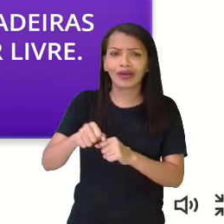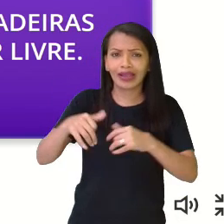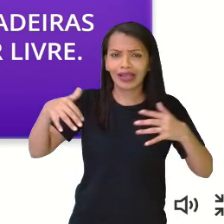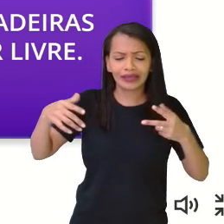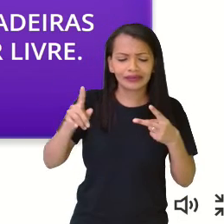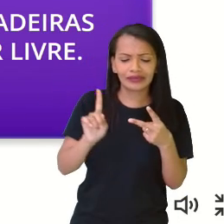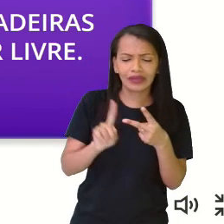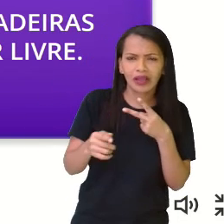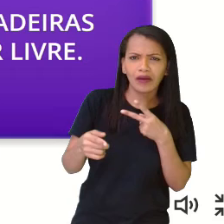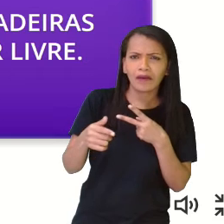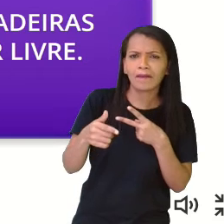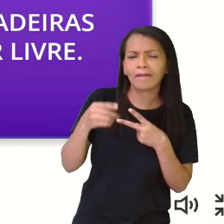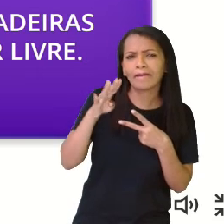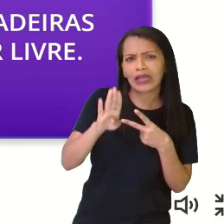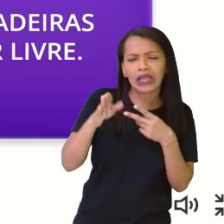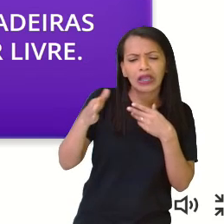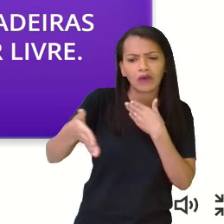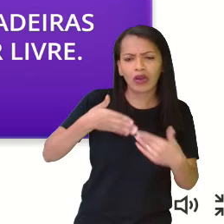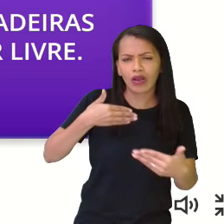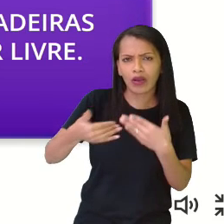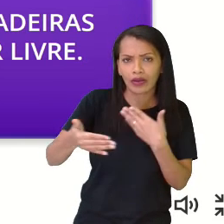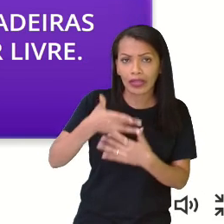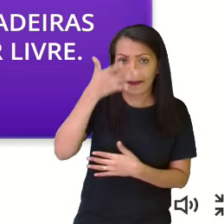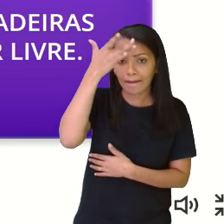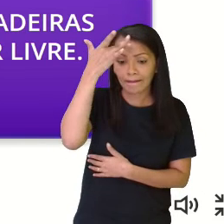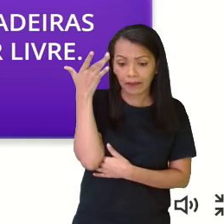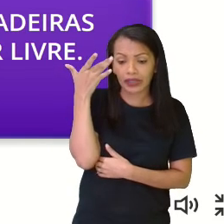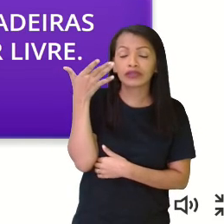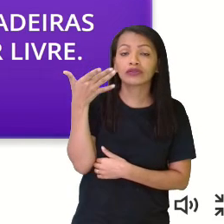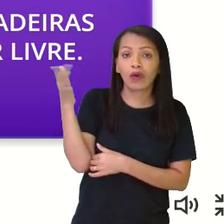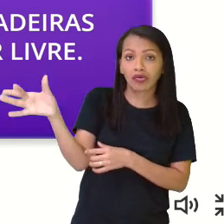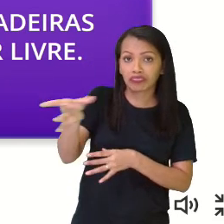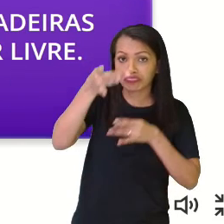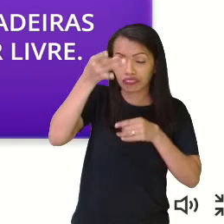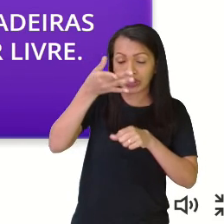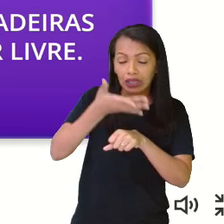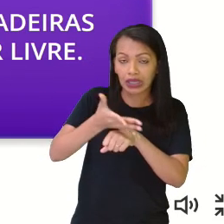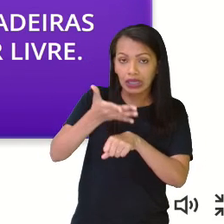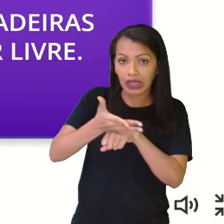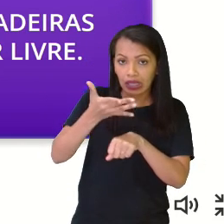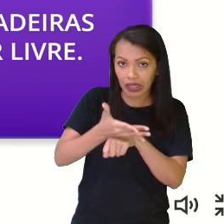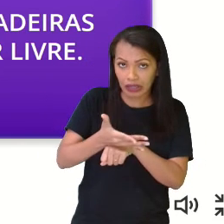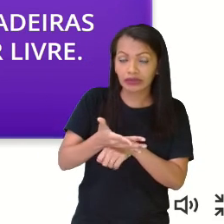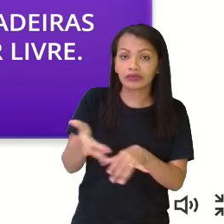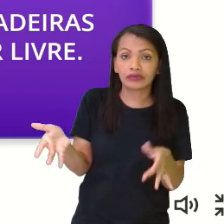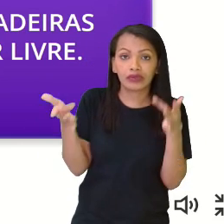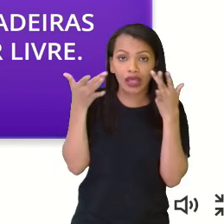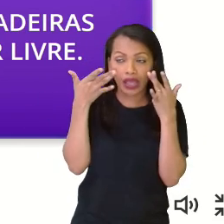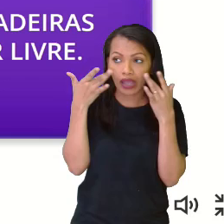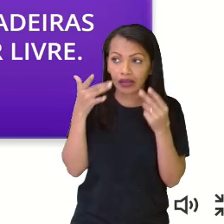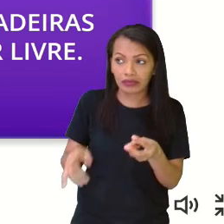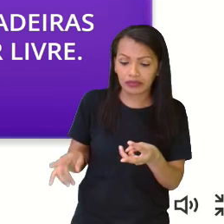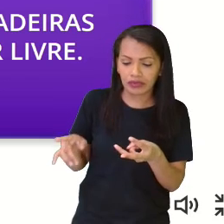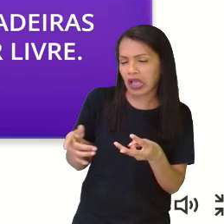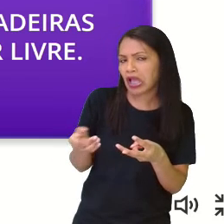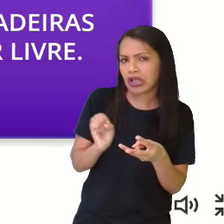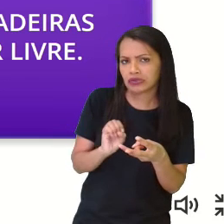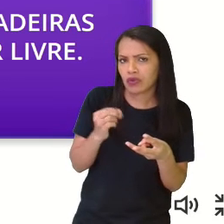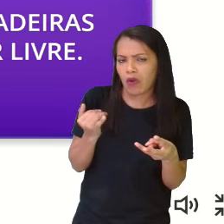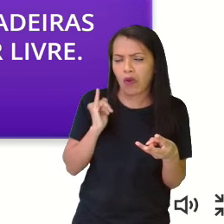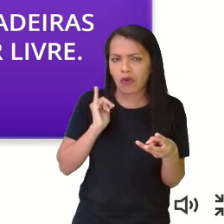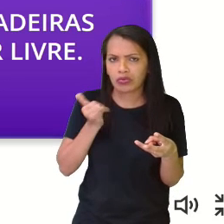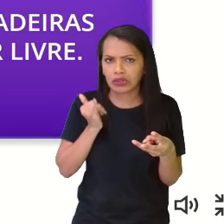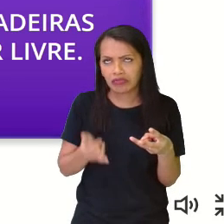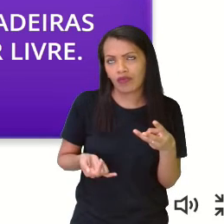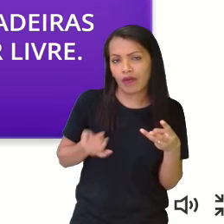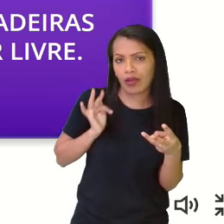B, qualquer ser atuante em uma história ou obra. Ou C, brincadeiras ao ar livre. Lá no texto, quem são as